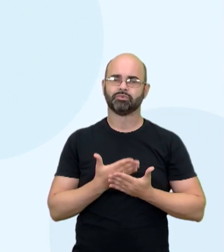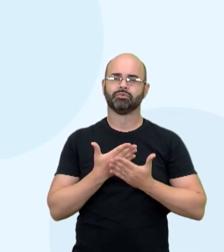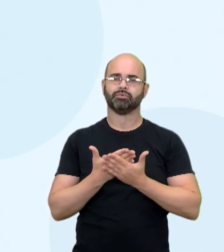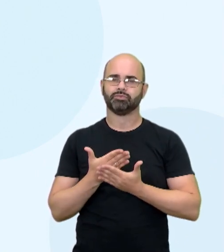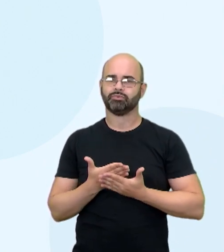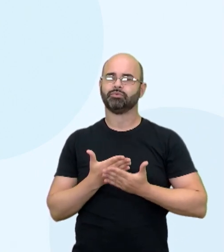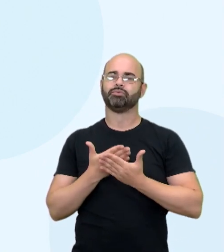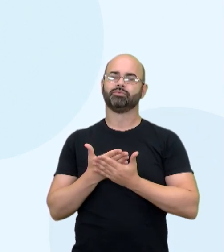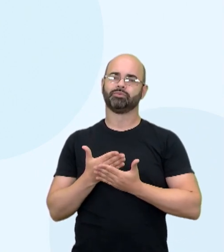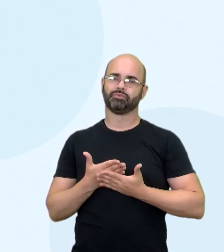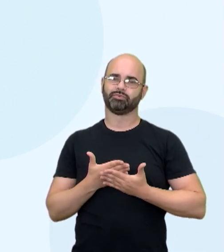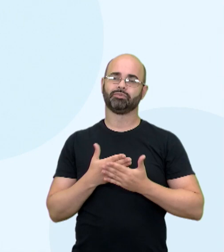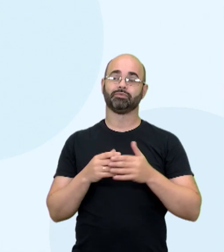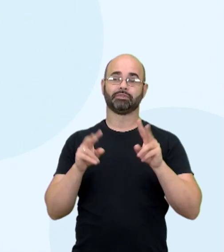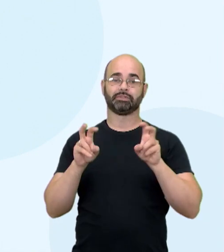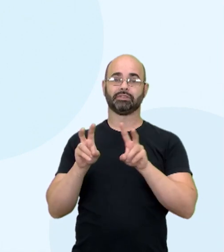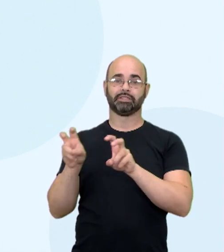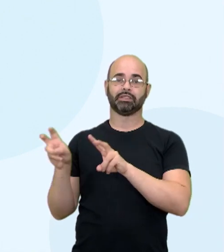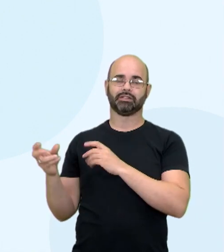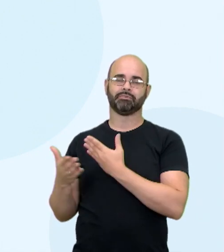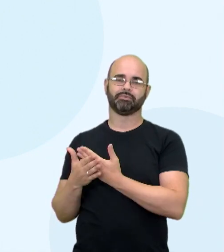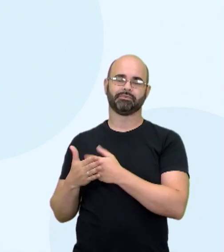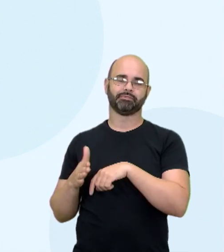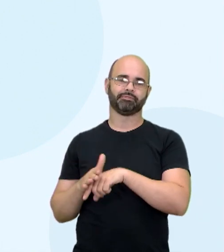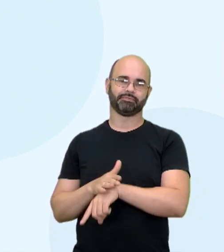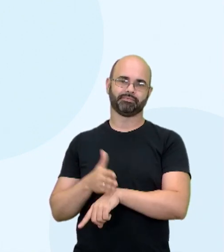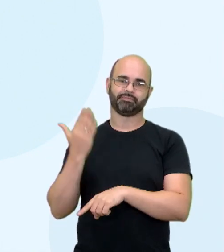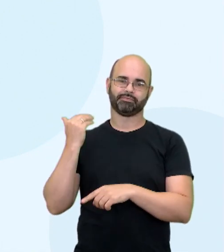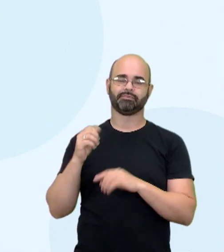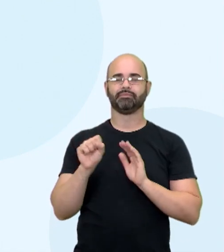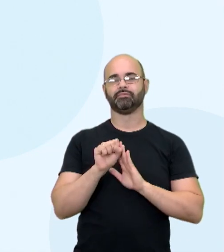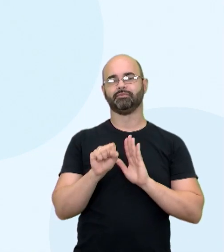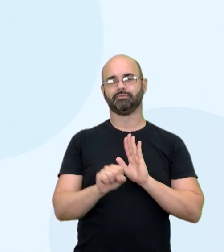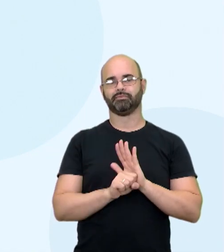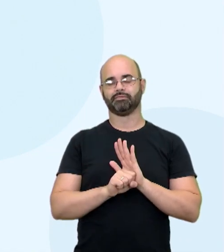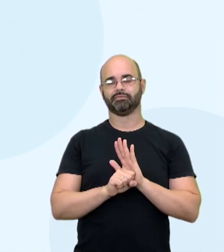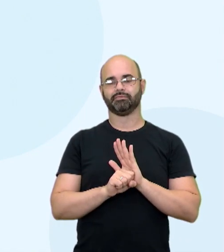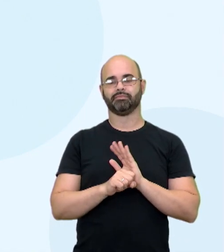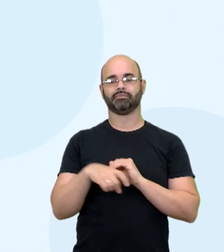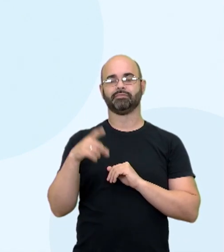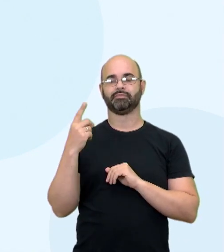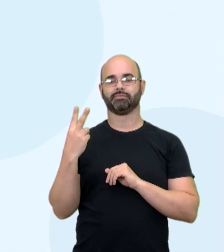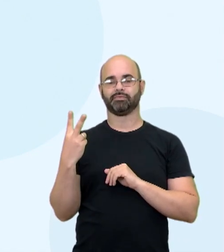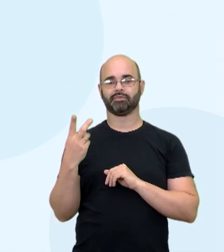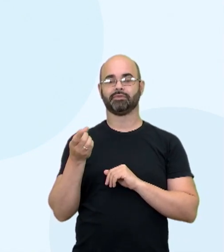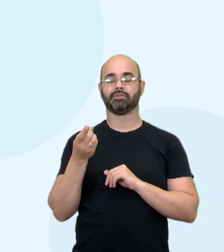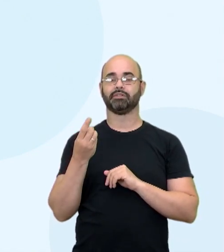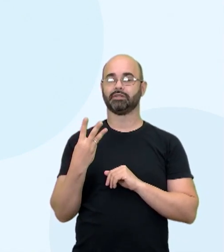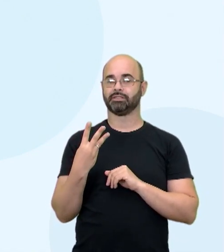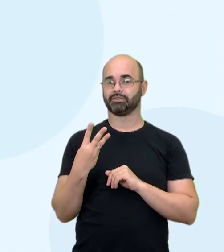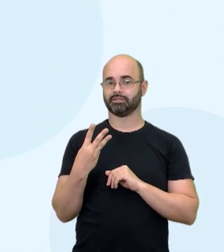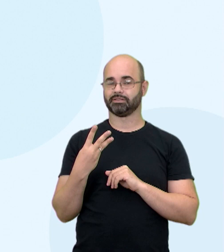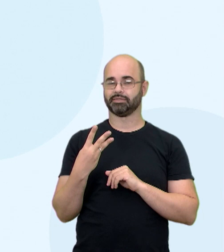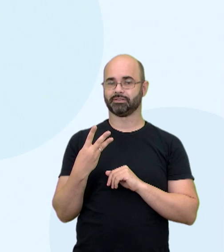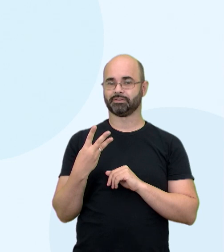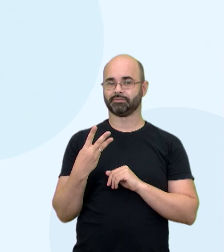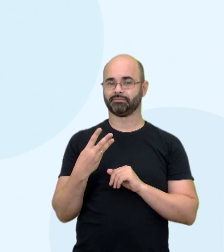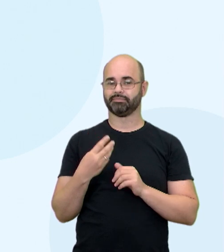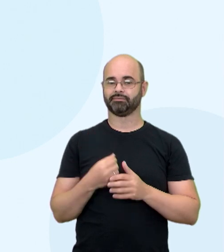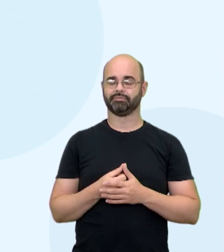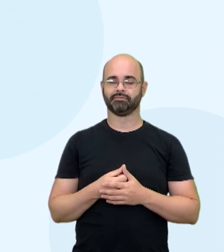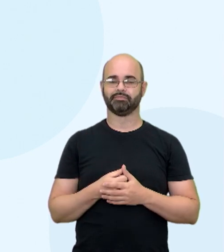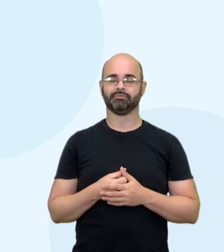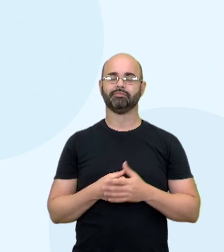aprofundar nesses temas. Os séculos XII e XIII são os séculos em que aparecem